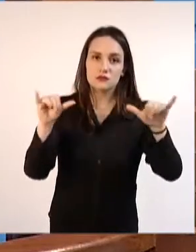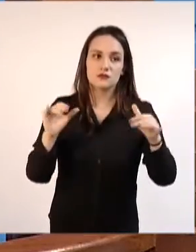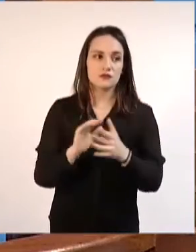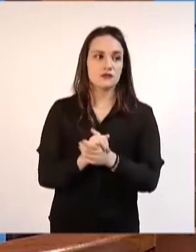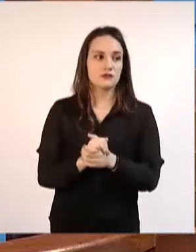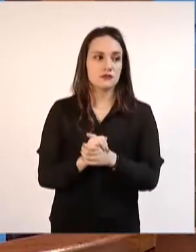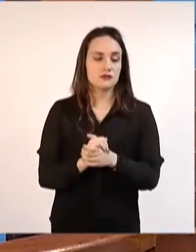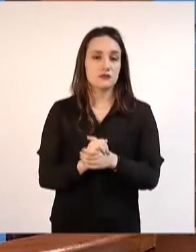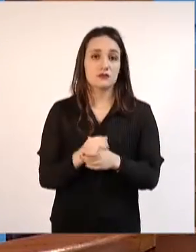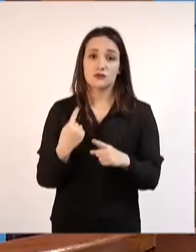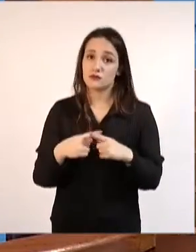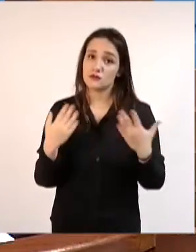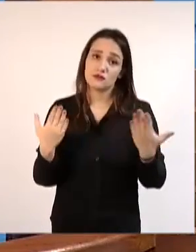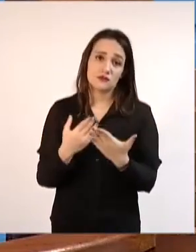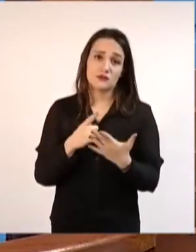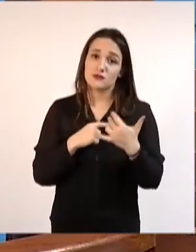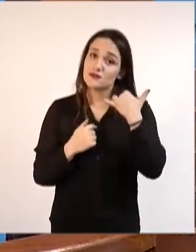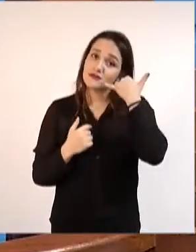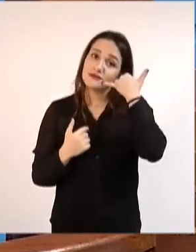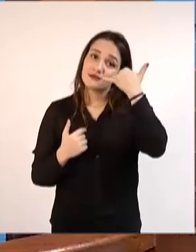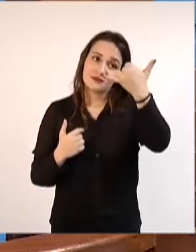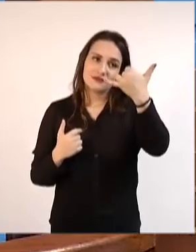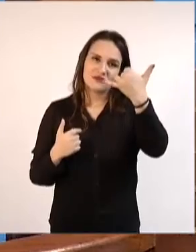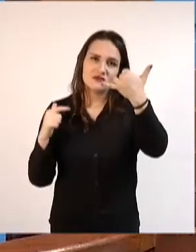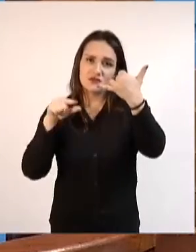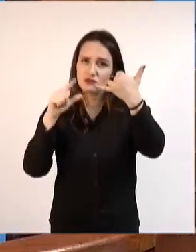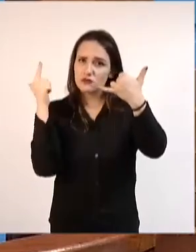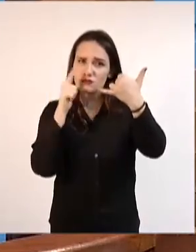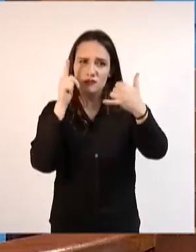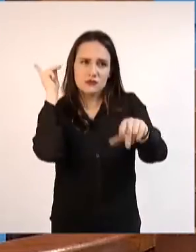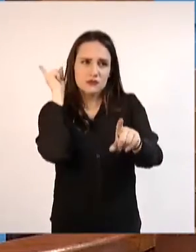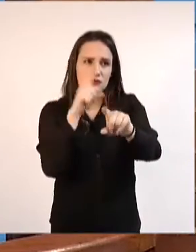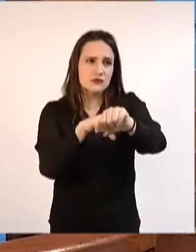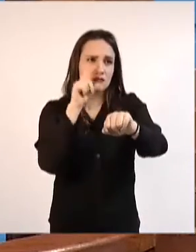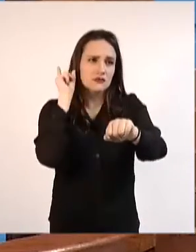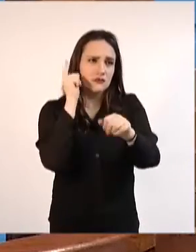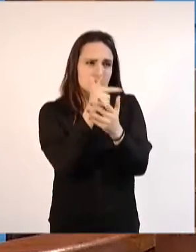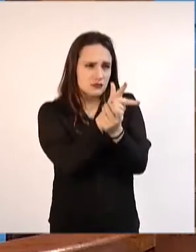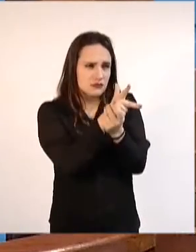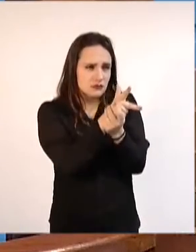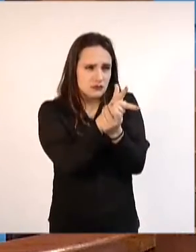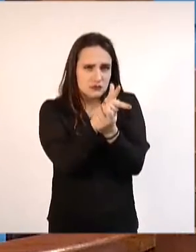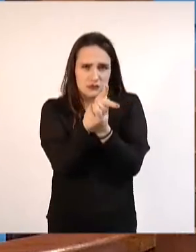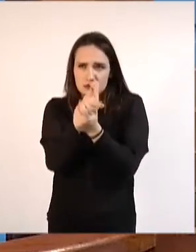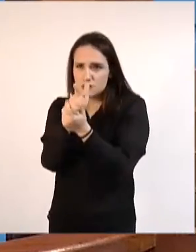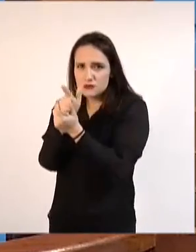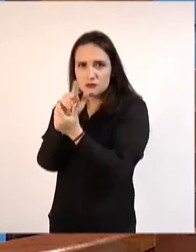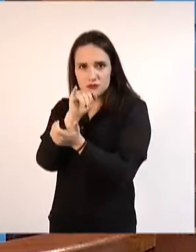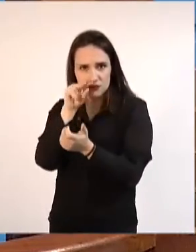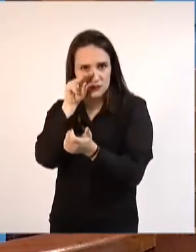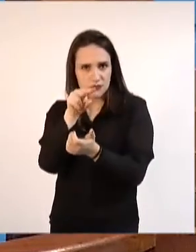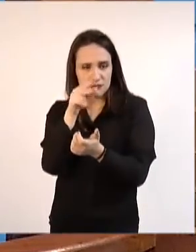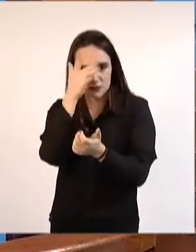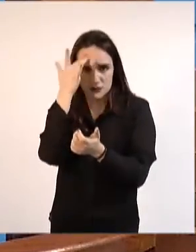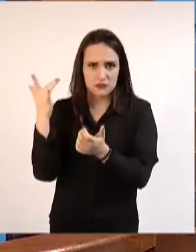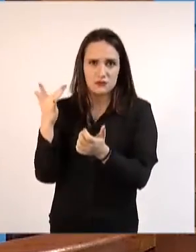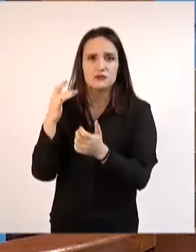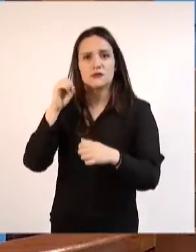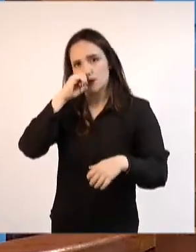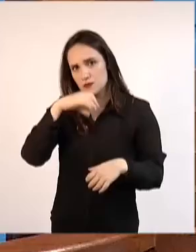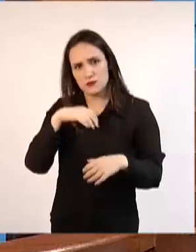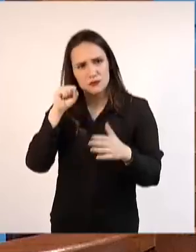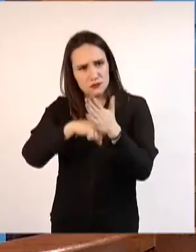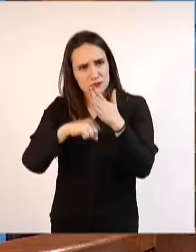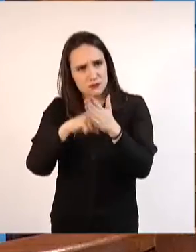do celular, todo mundo tem uma máquina fotográfica, tem uma câmera na mão. Então, registrar isso, colocar também na